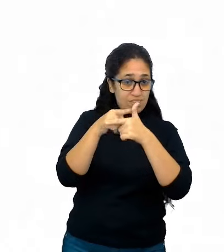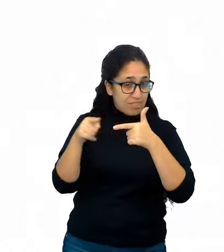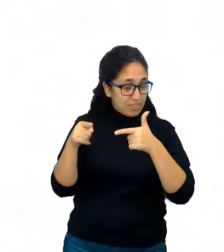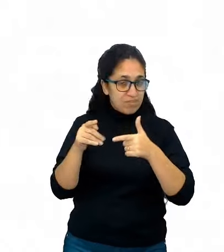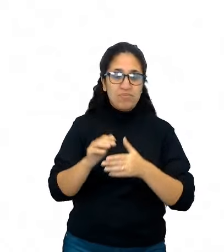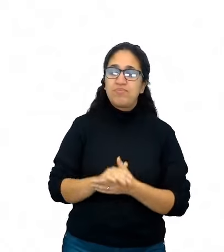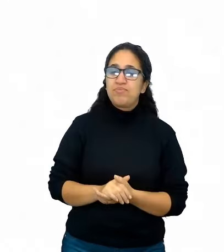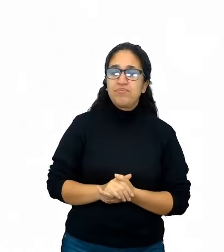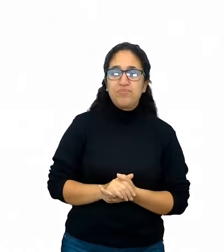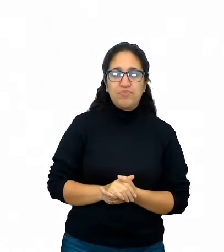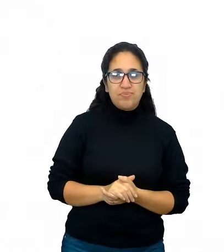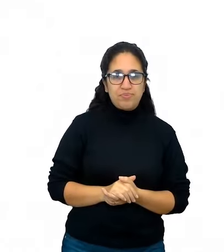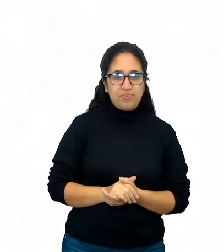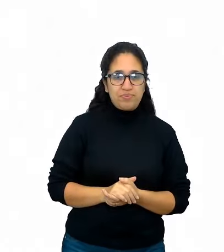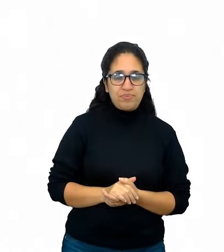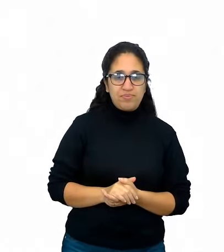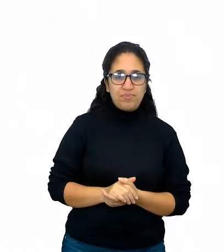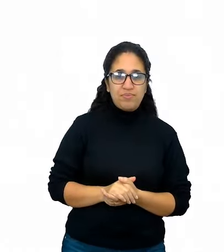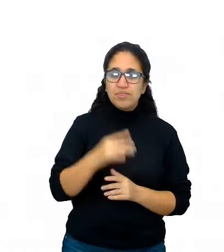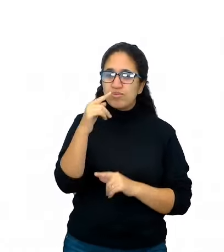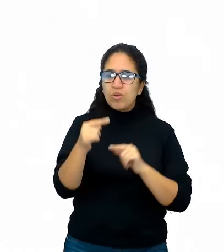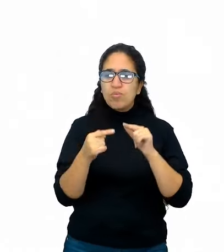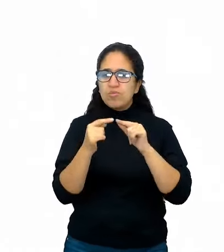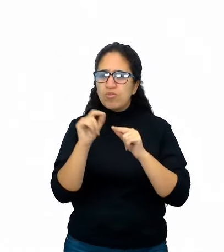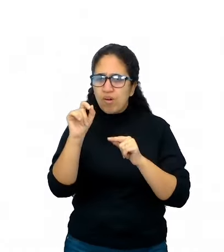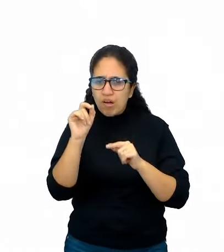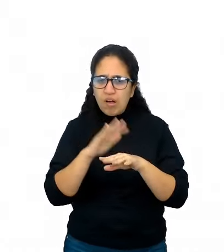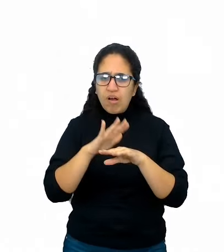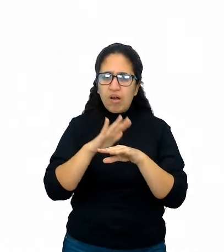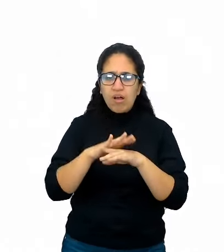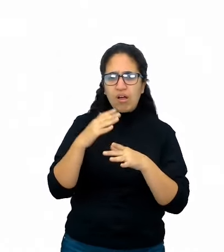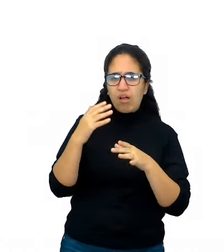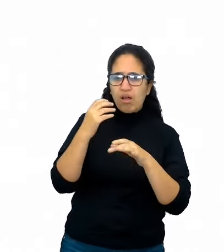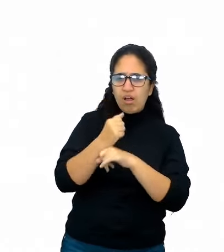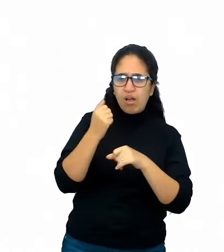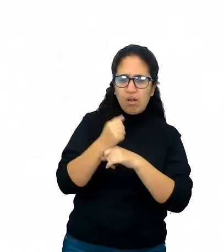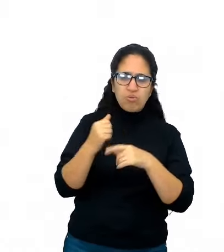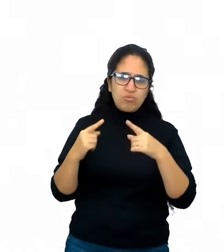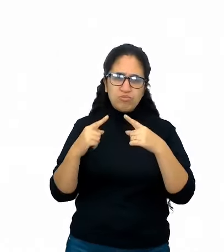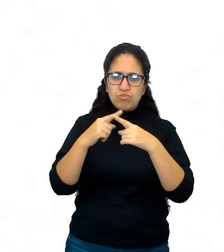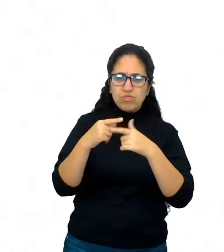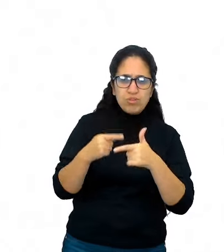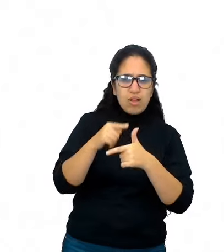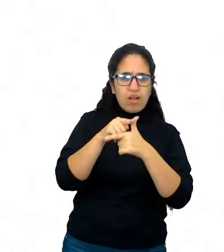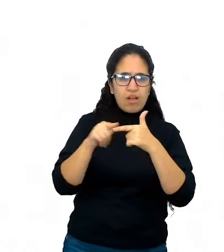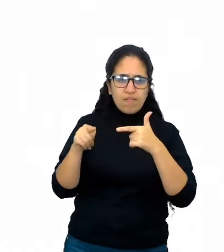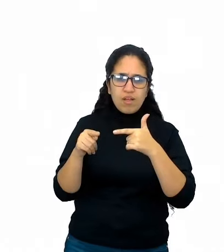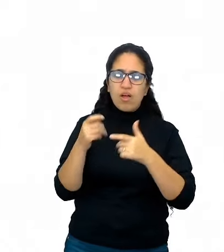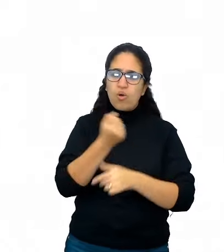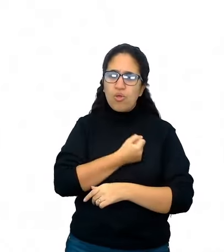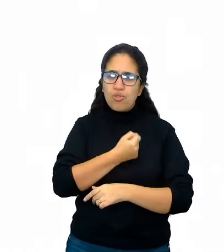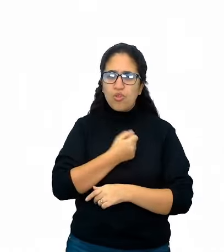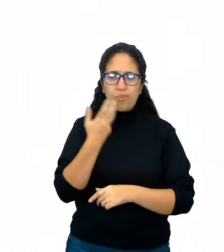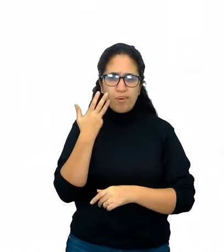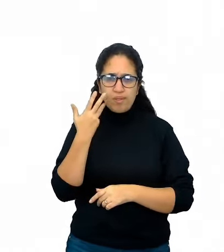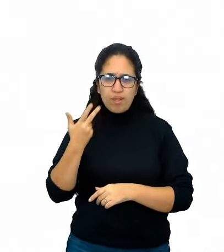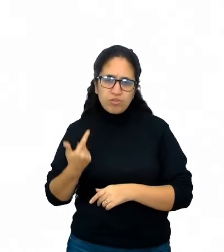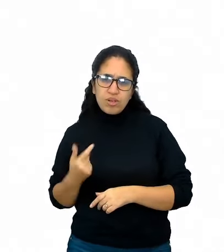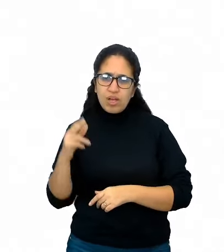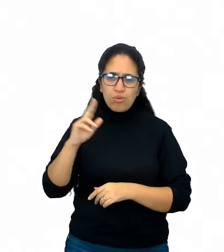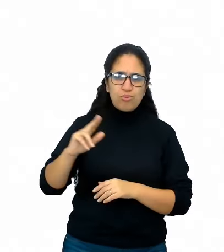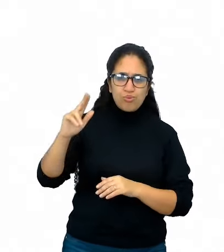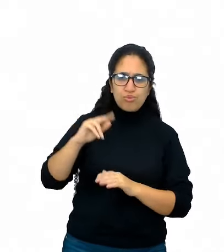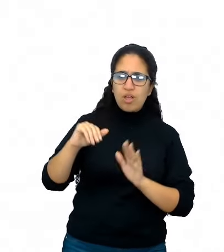divisão, o objetivo é realizar os cálculos de multiplicação e divisão com números naturais por meio